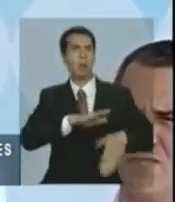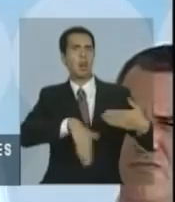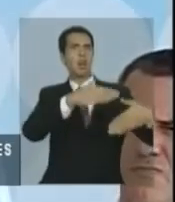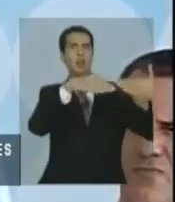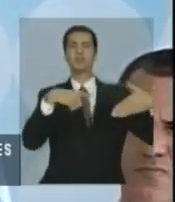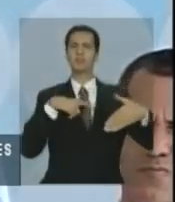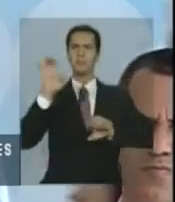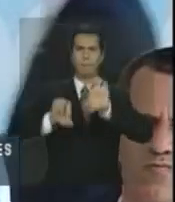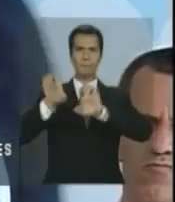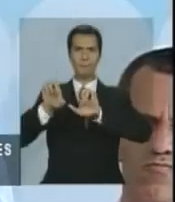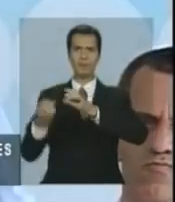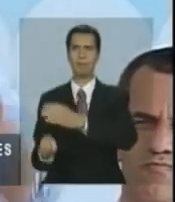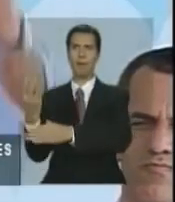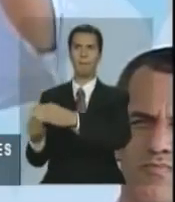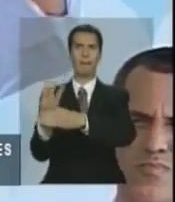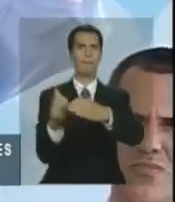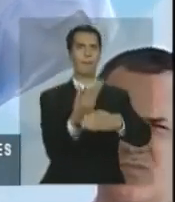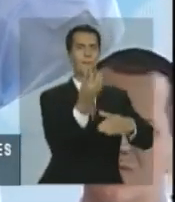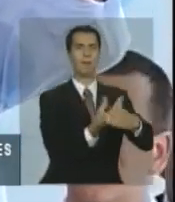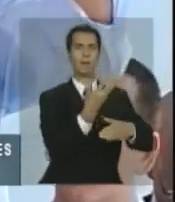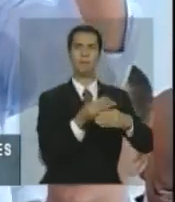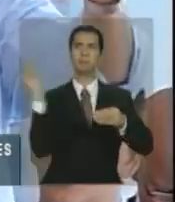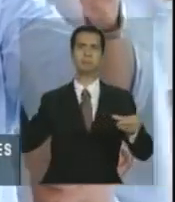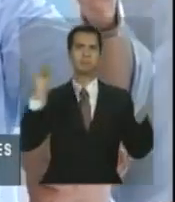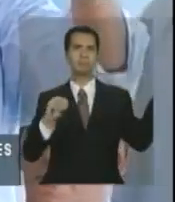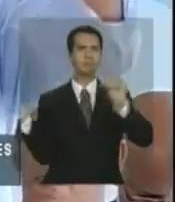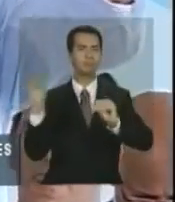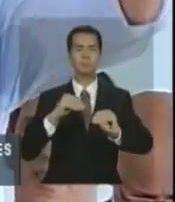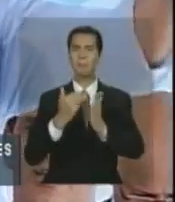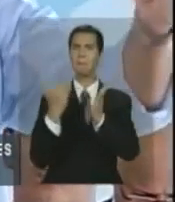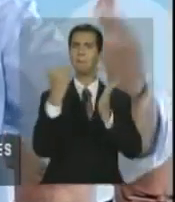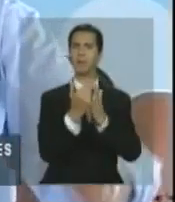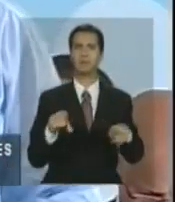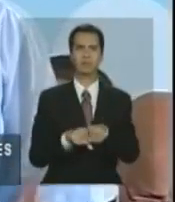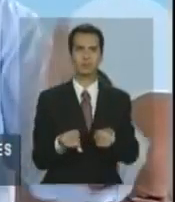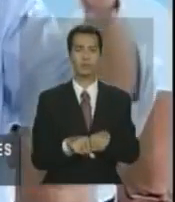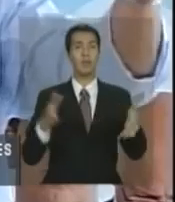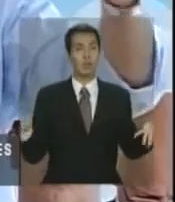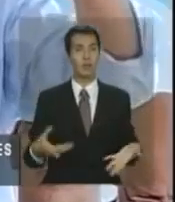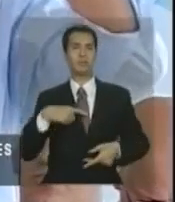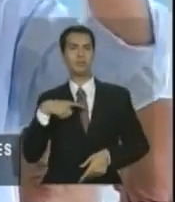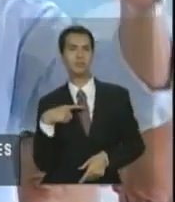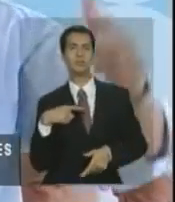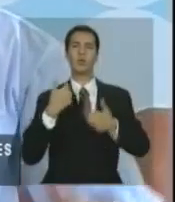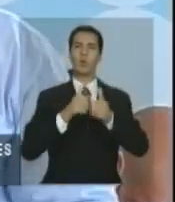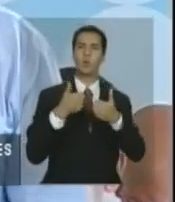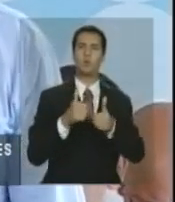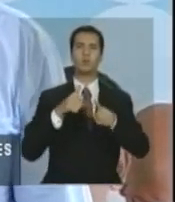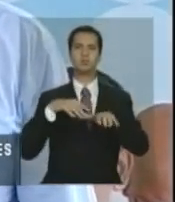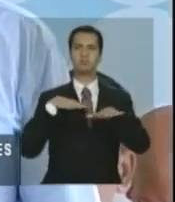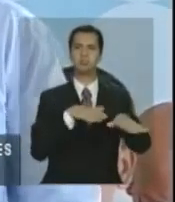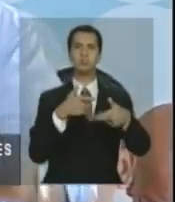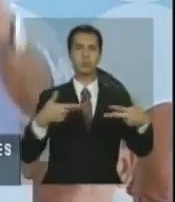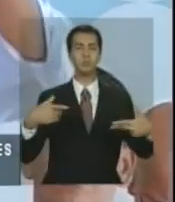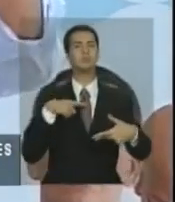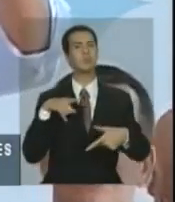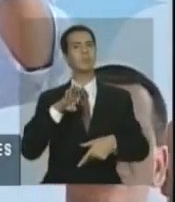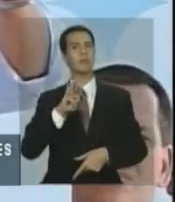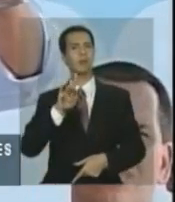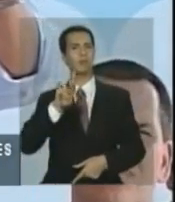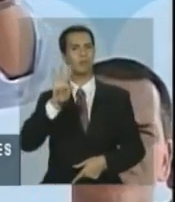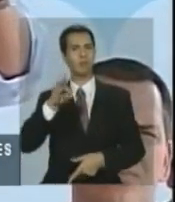chegar na cidade do Rio de Janeiro. Na área da mobilidade urbana, está aí os BRTs como exemplo para o Brasil inteiro. Na área